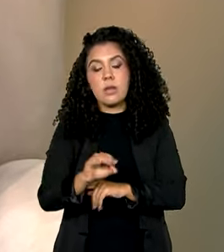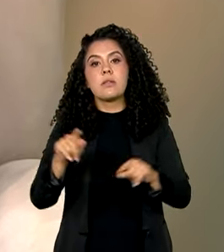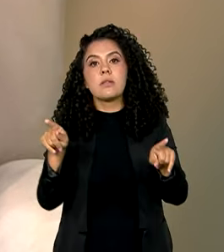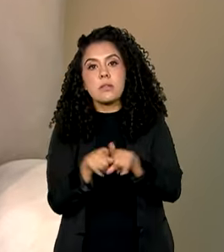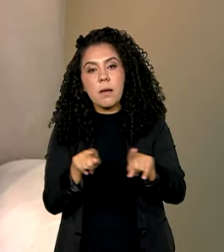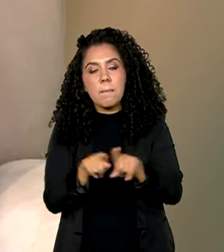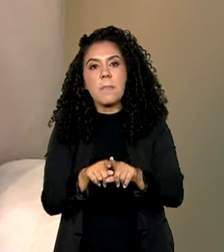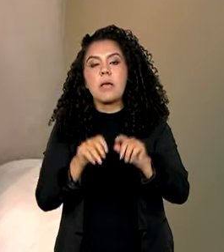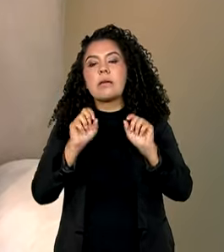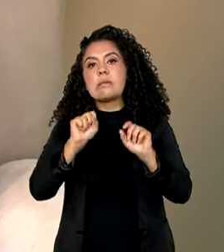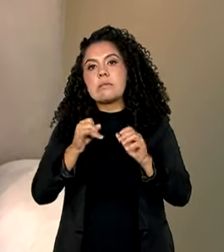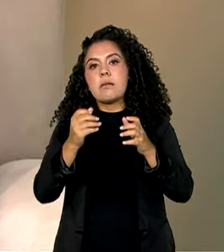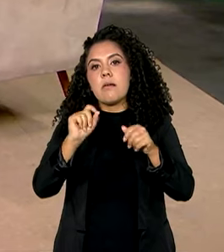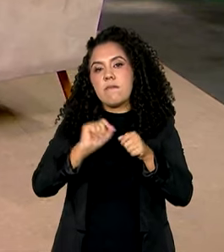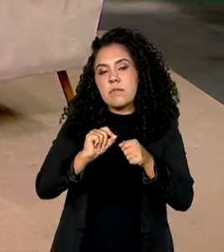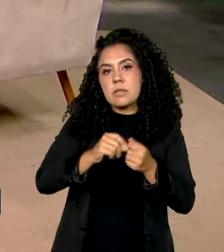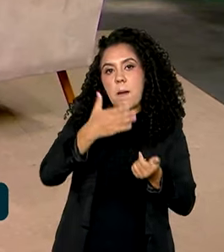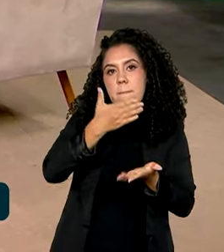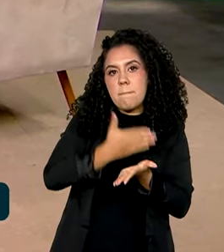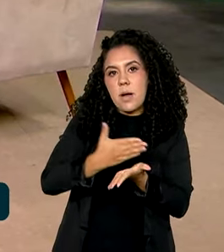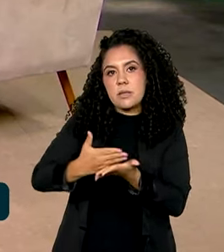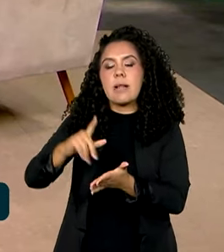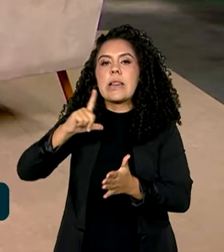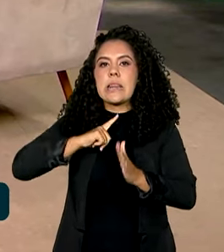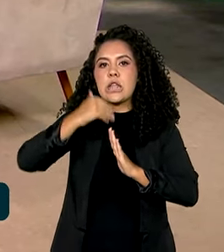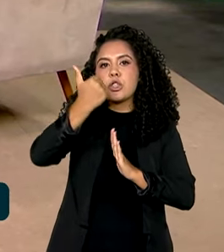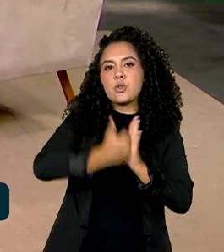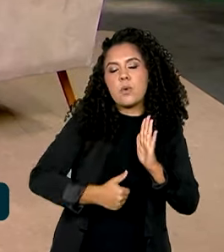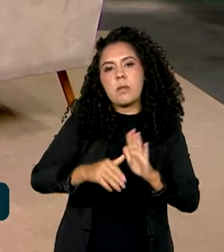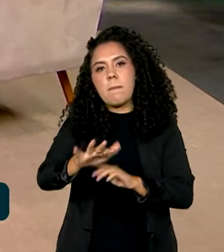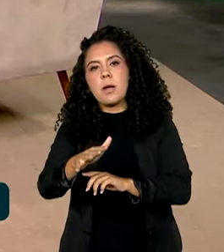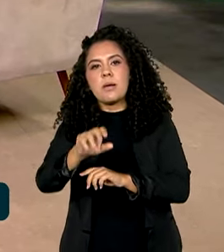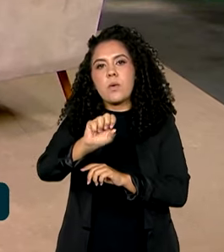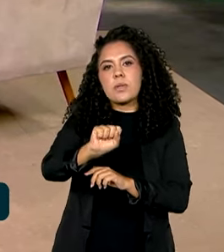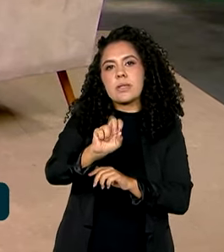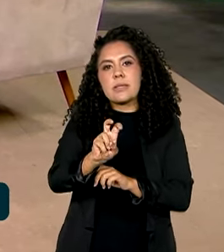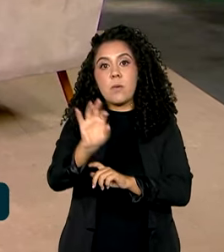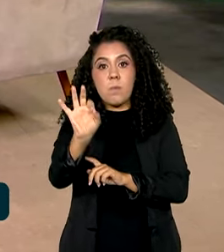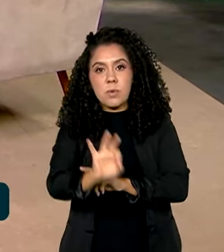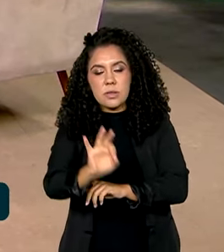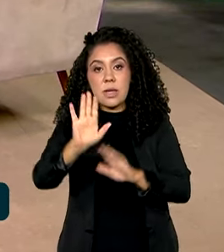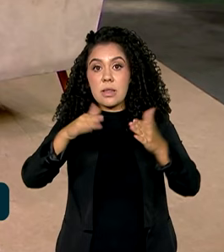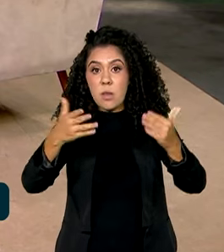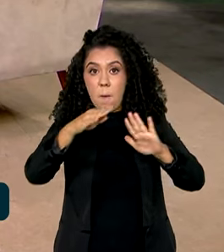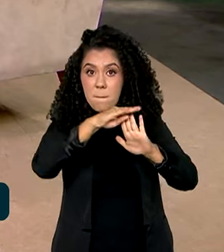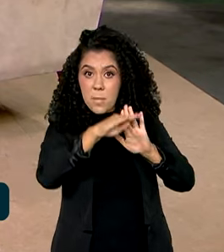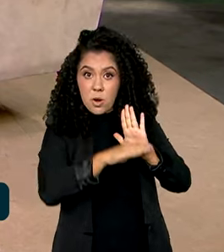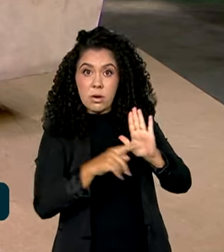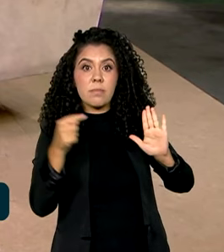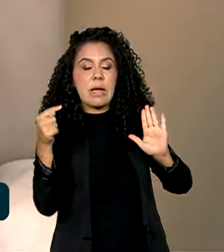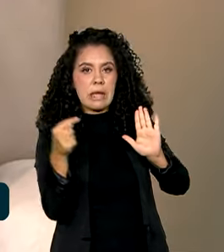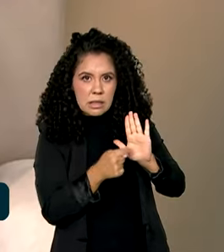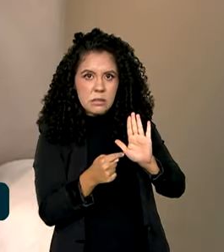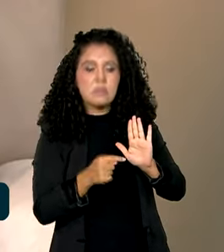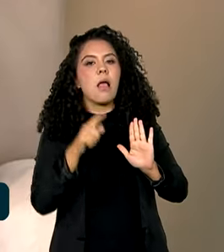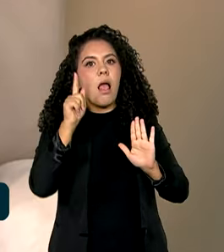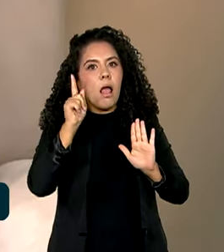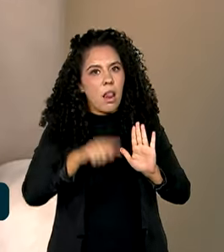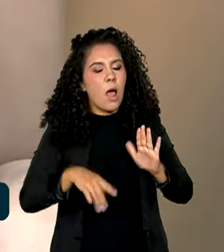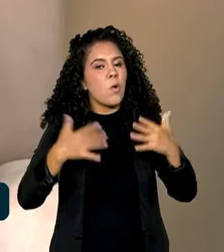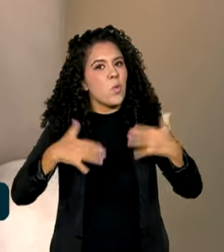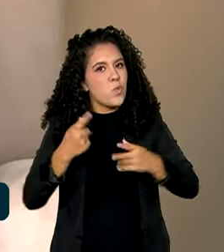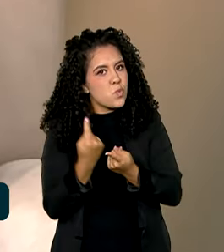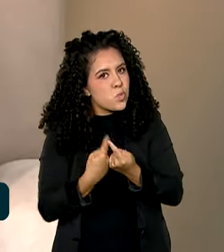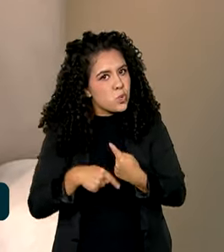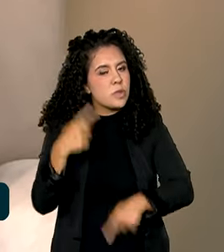fazendo o parcelamento da dívida tem descontos médios aí de 85%. Então, o programa, desse ponto de vista, ele é um grande sucesso.